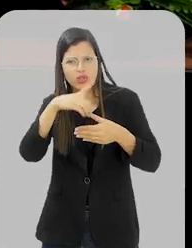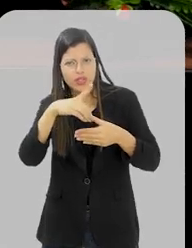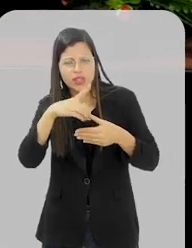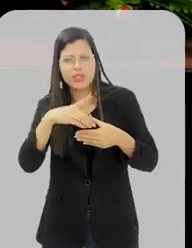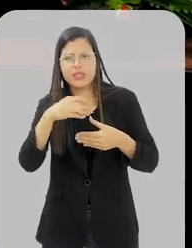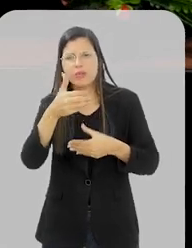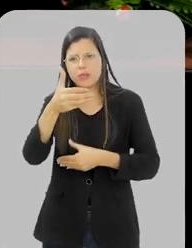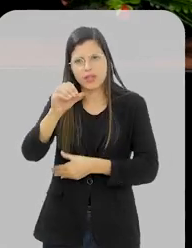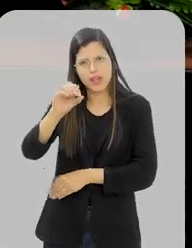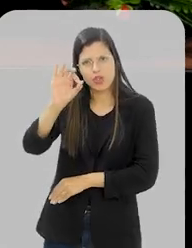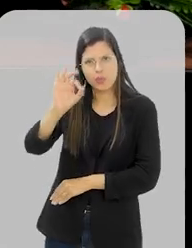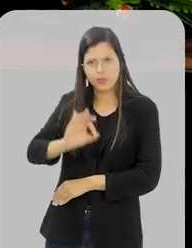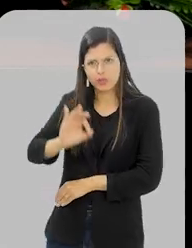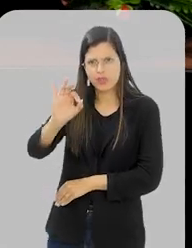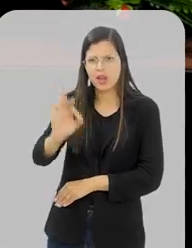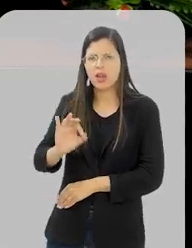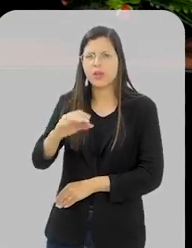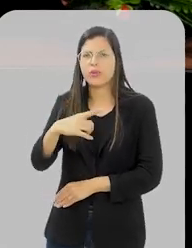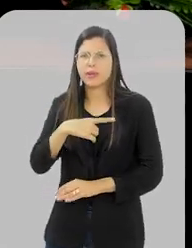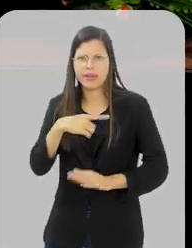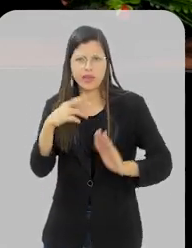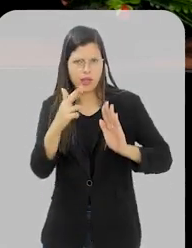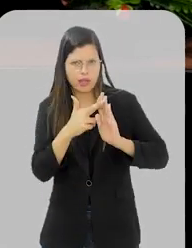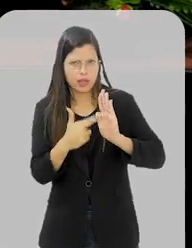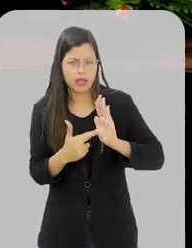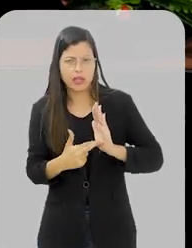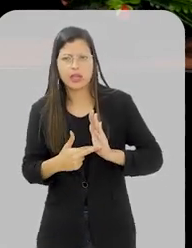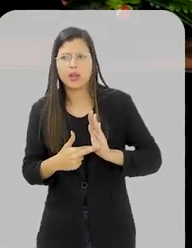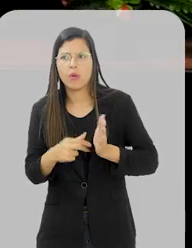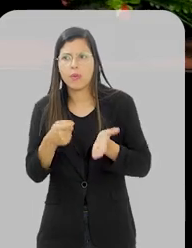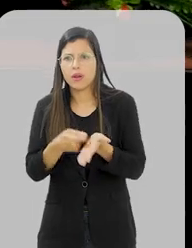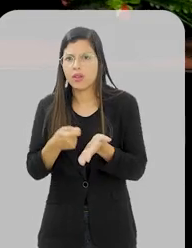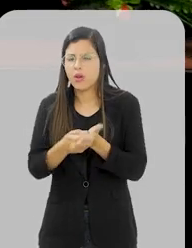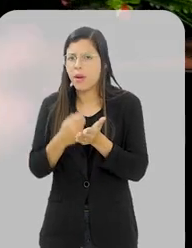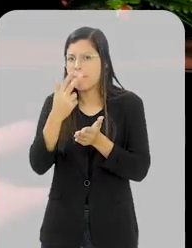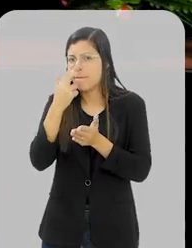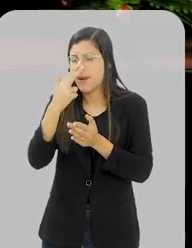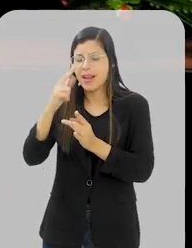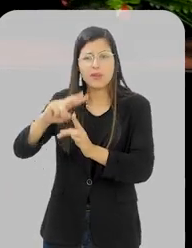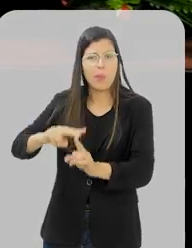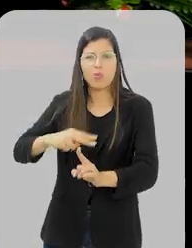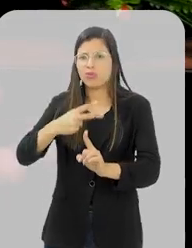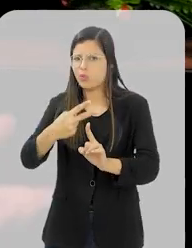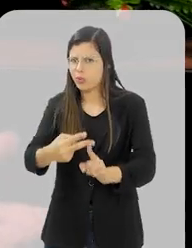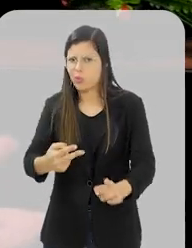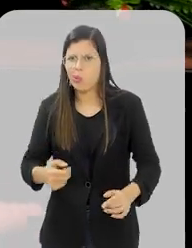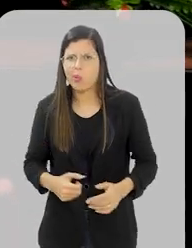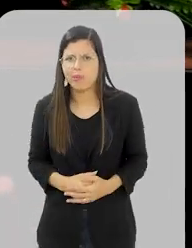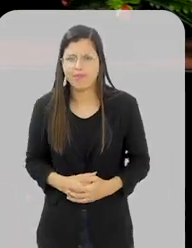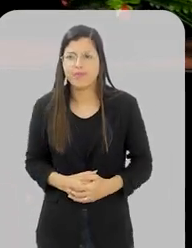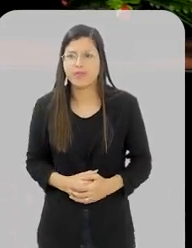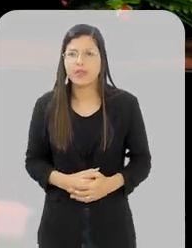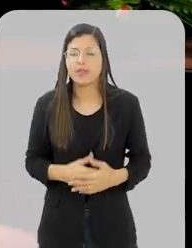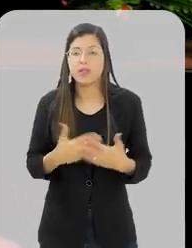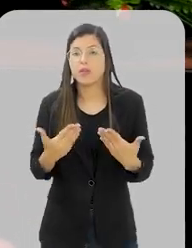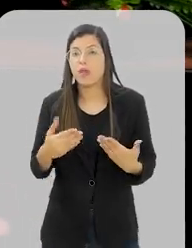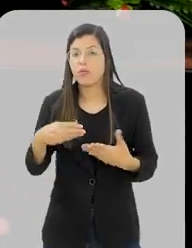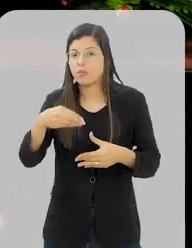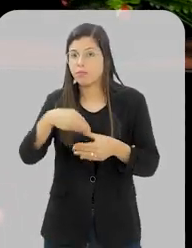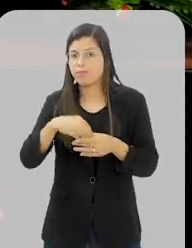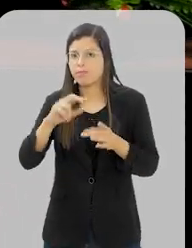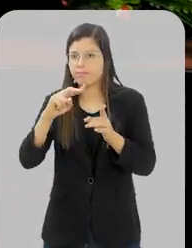dízimo de 10% que tá na na na Torá que era obrigatória isso se multiplicou e E por aí vai então dentro dessa